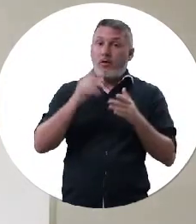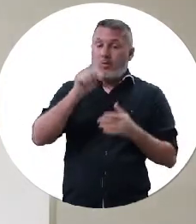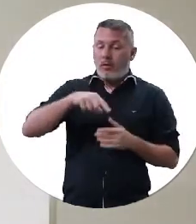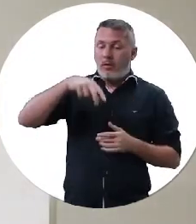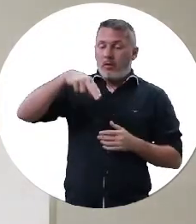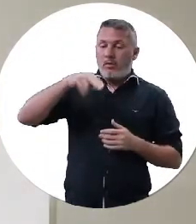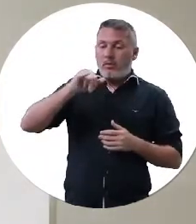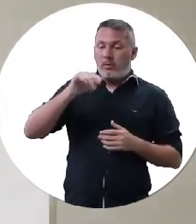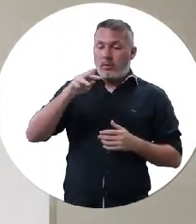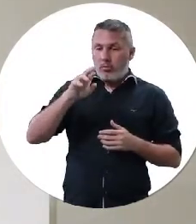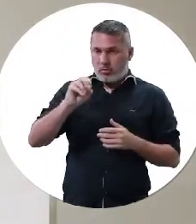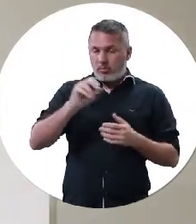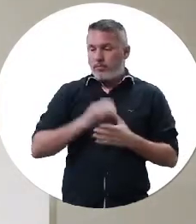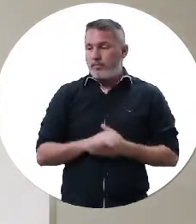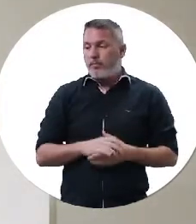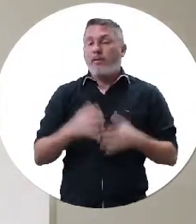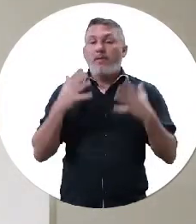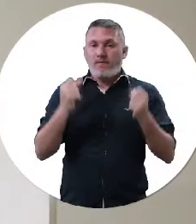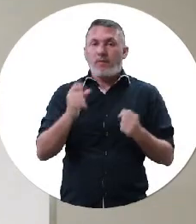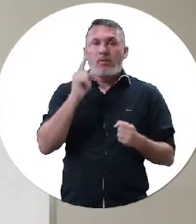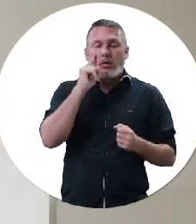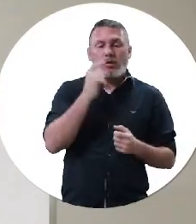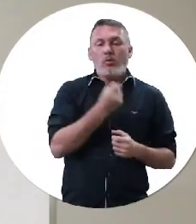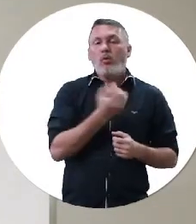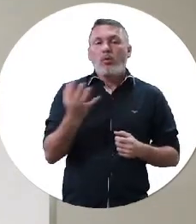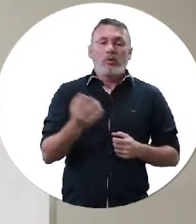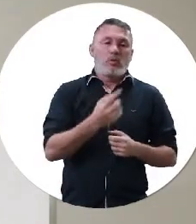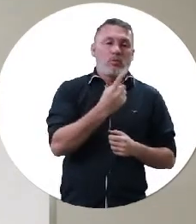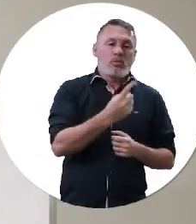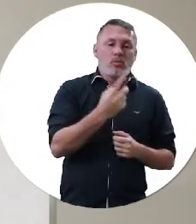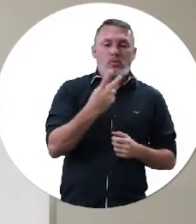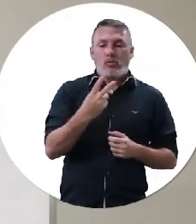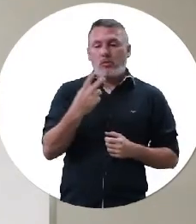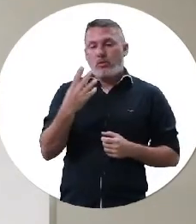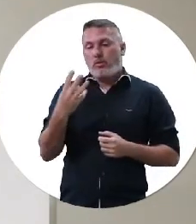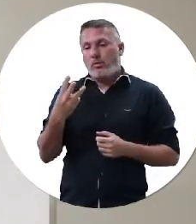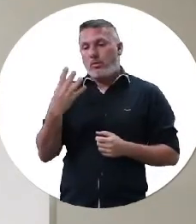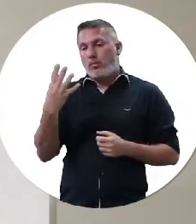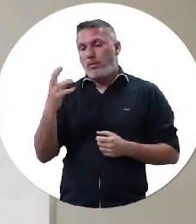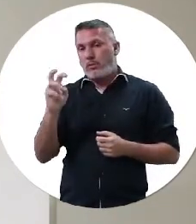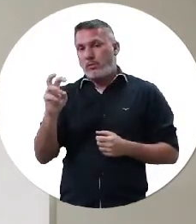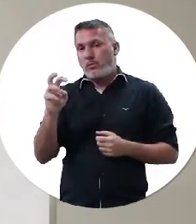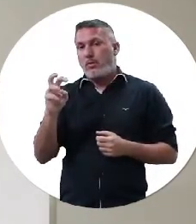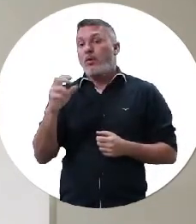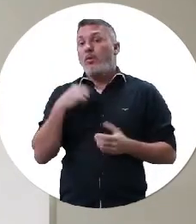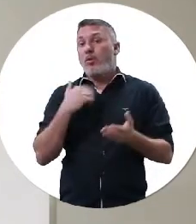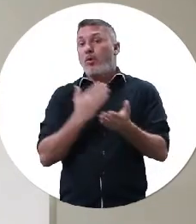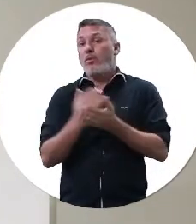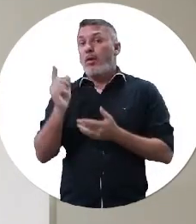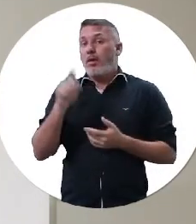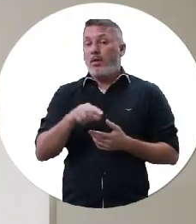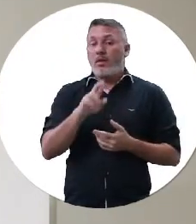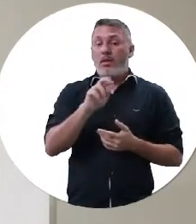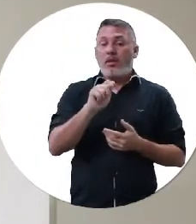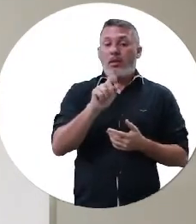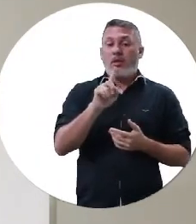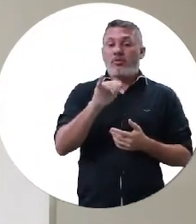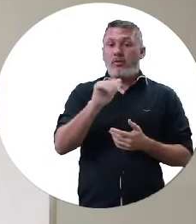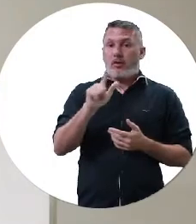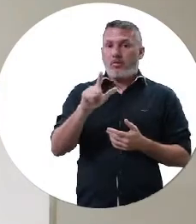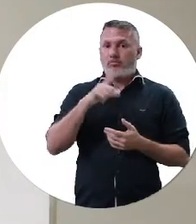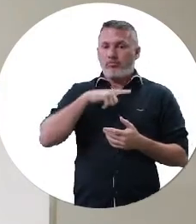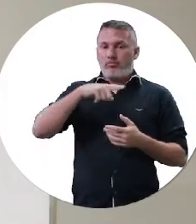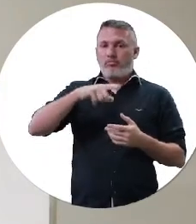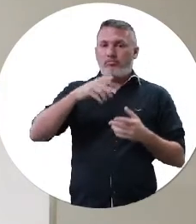dessa forma porque o radical precisa receber prioridade. Então, nomenclatura. Eu tenho nitro